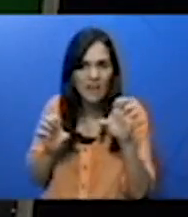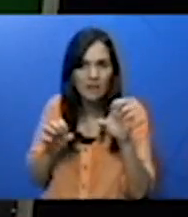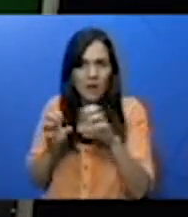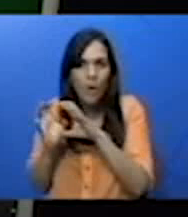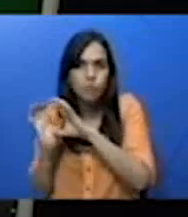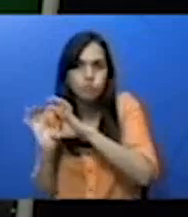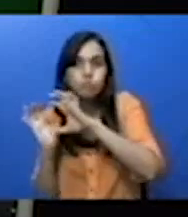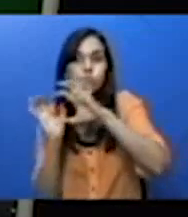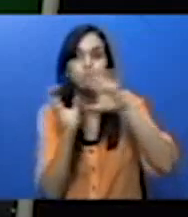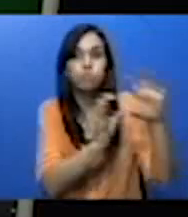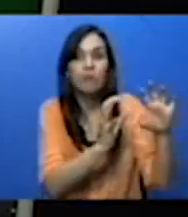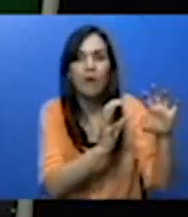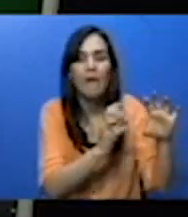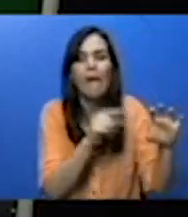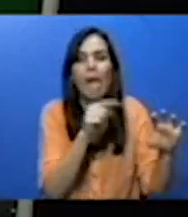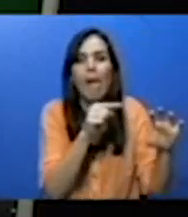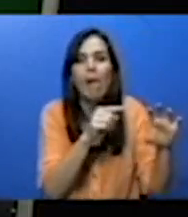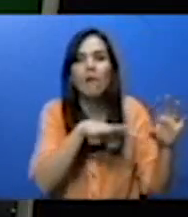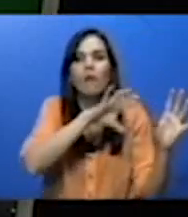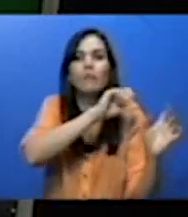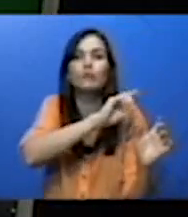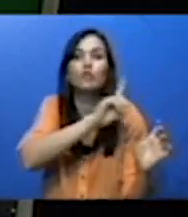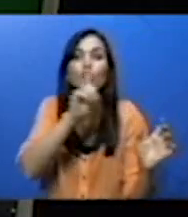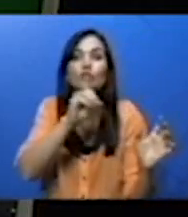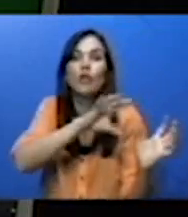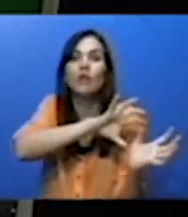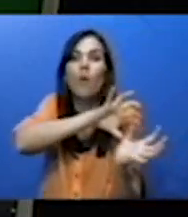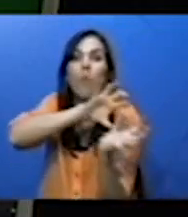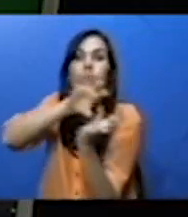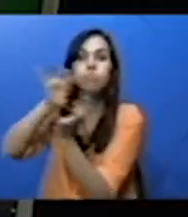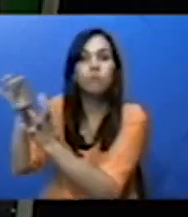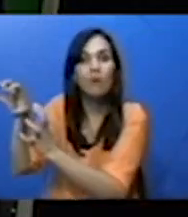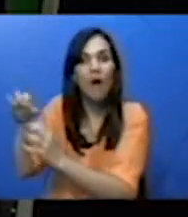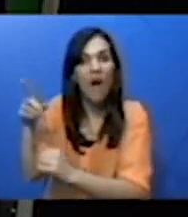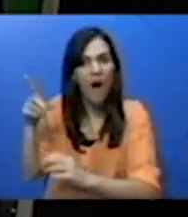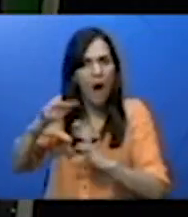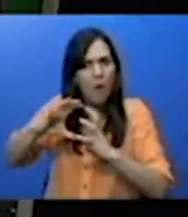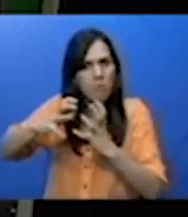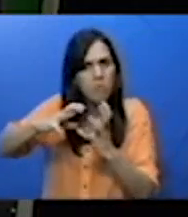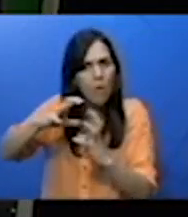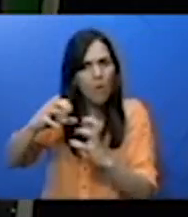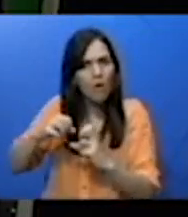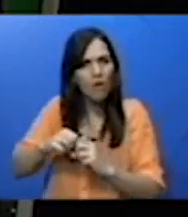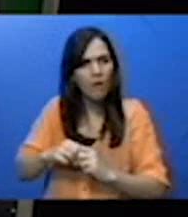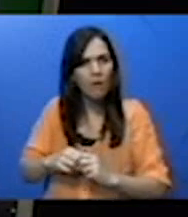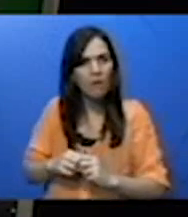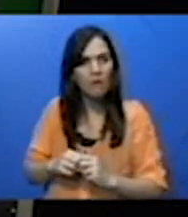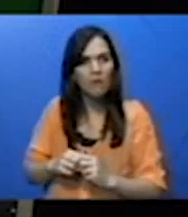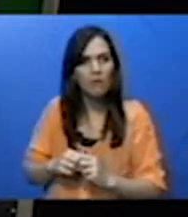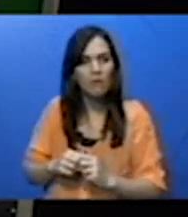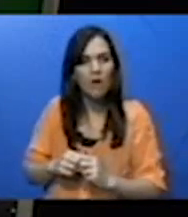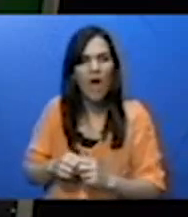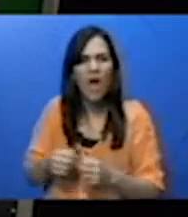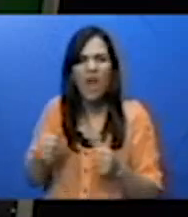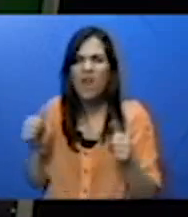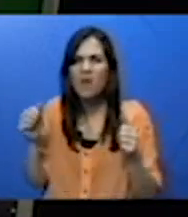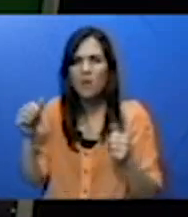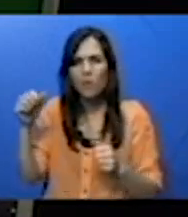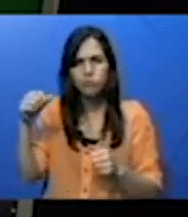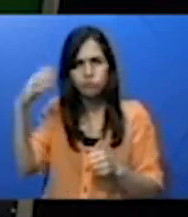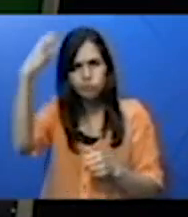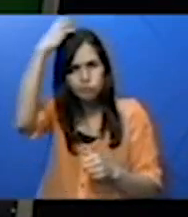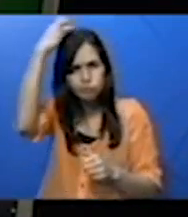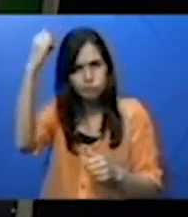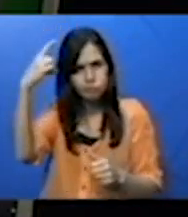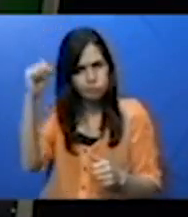na direita vai parar. Essa bola imperiosa, como disse, ela é